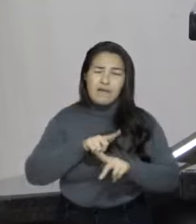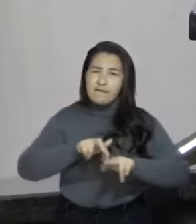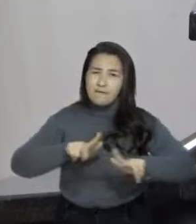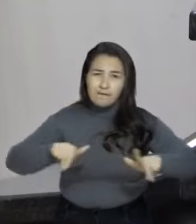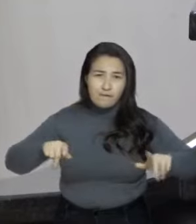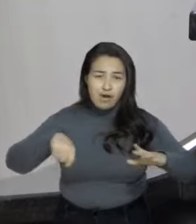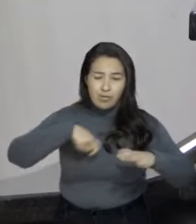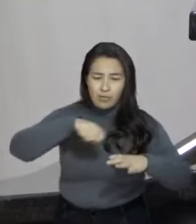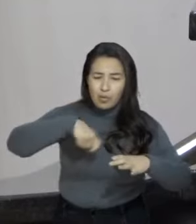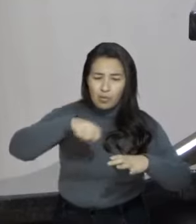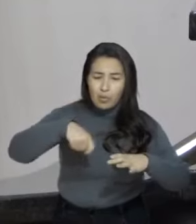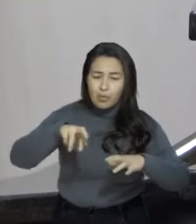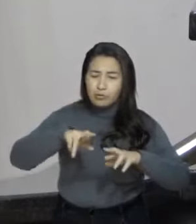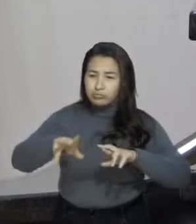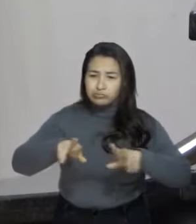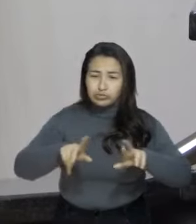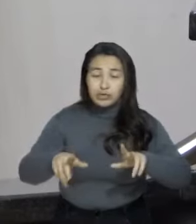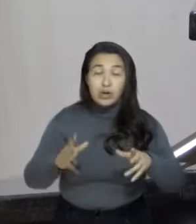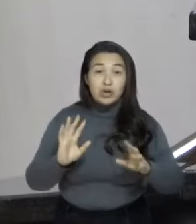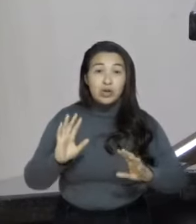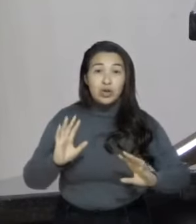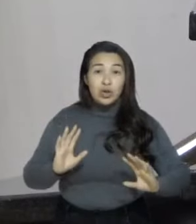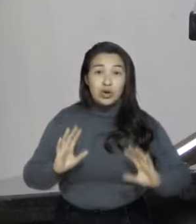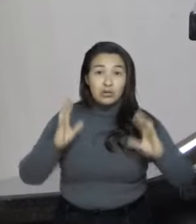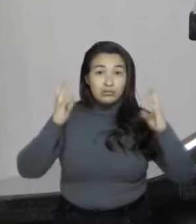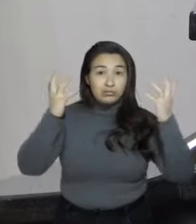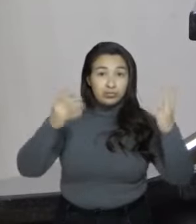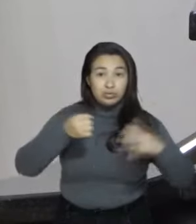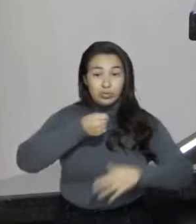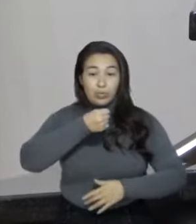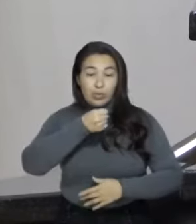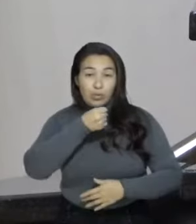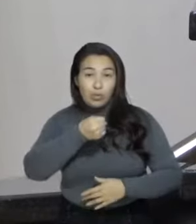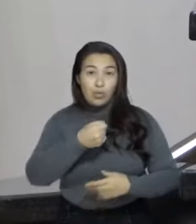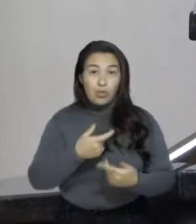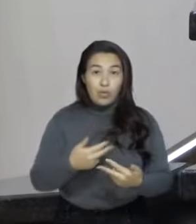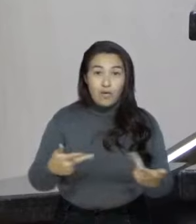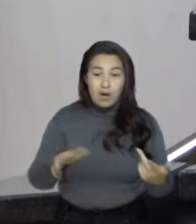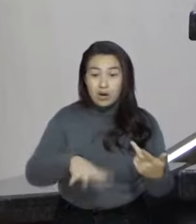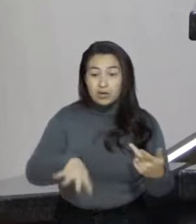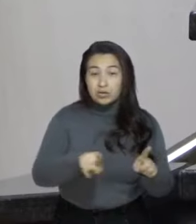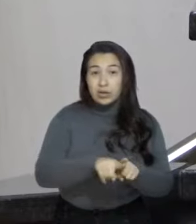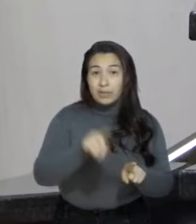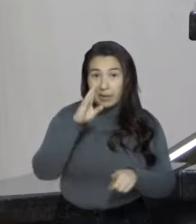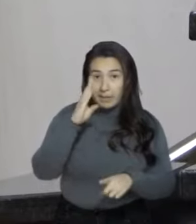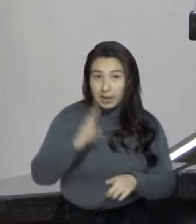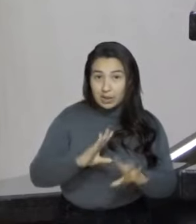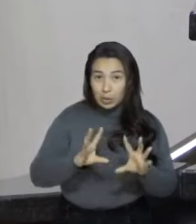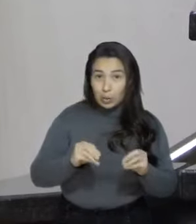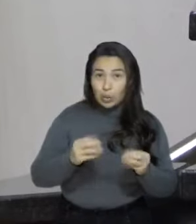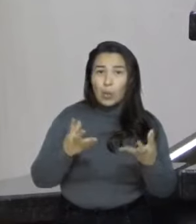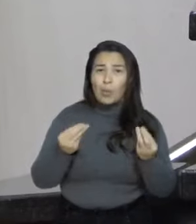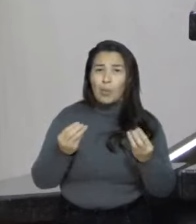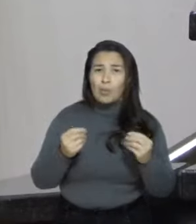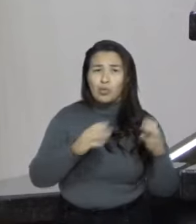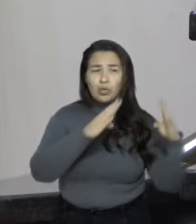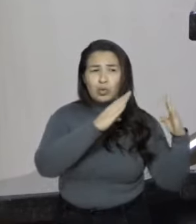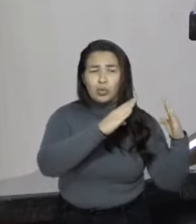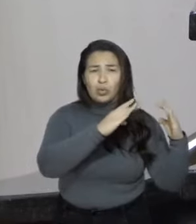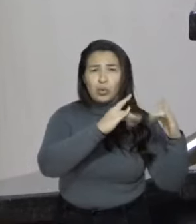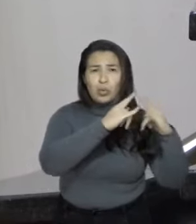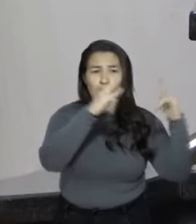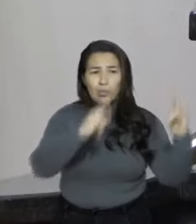atrações culturais Muitos shows regionais e nacionais e Muita exposição e o melhor de